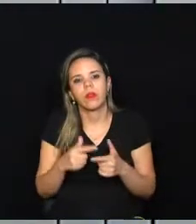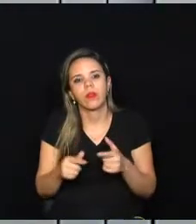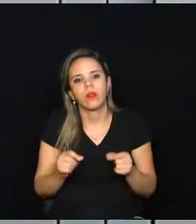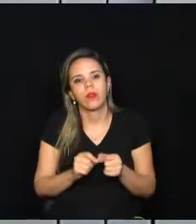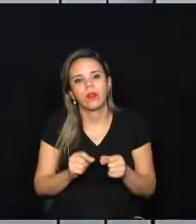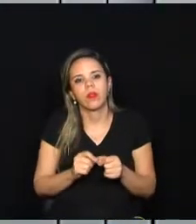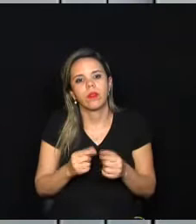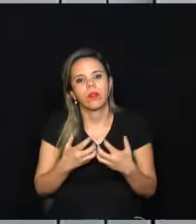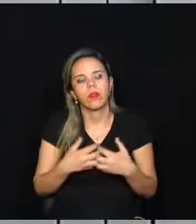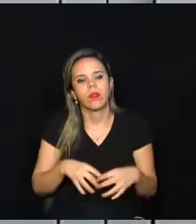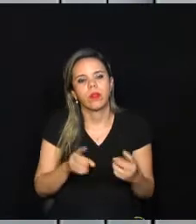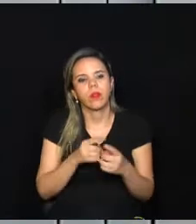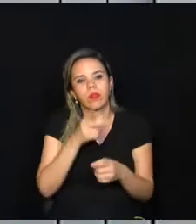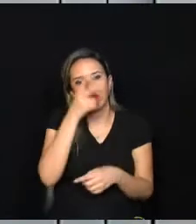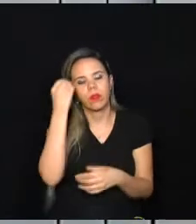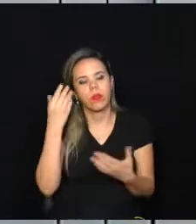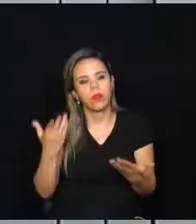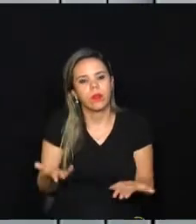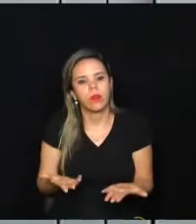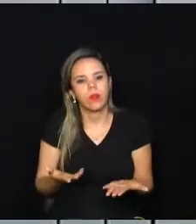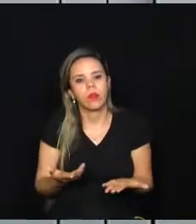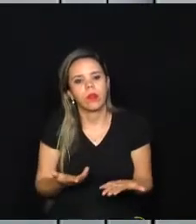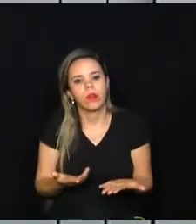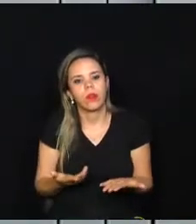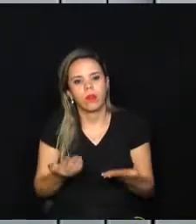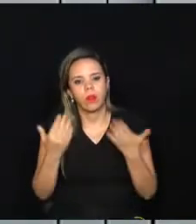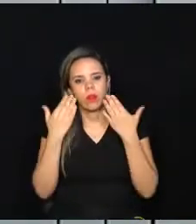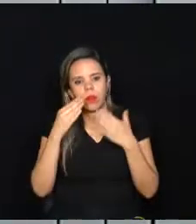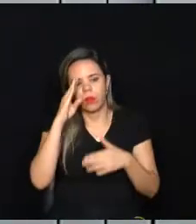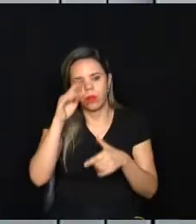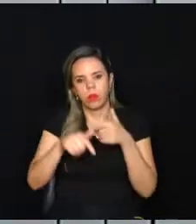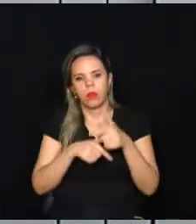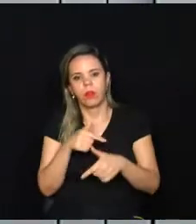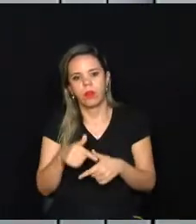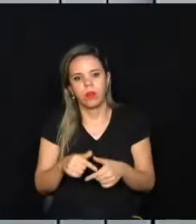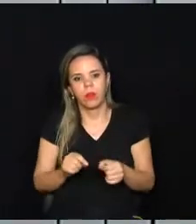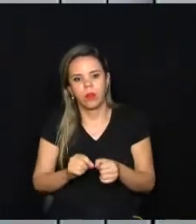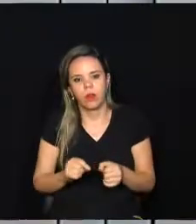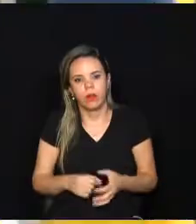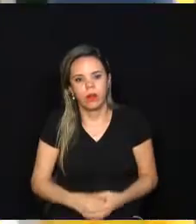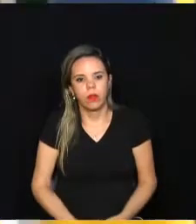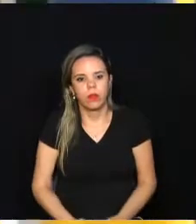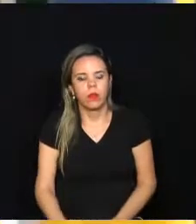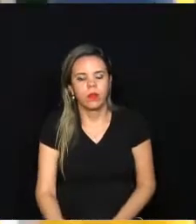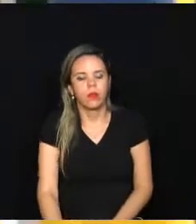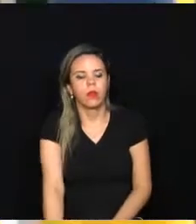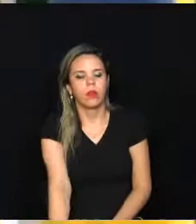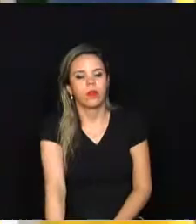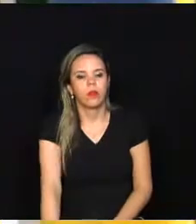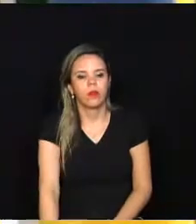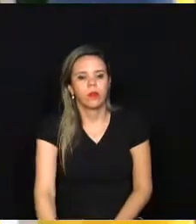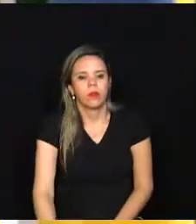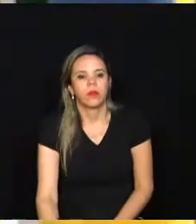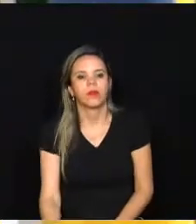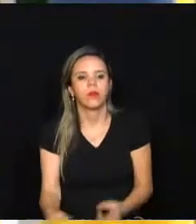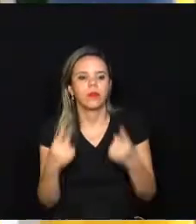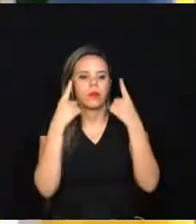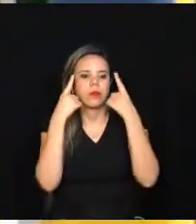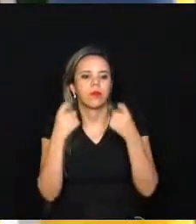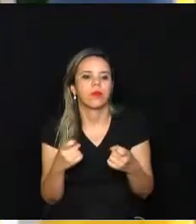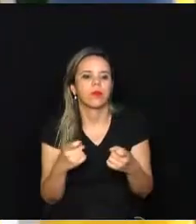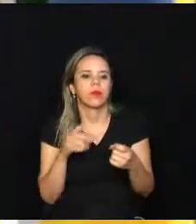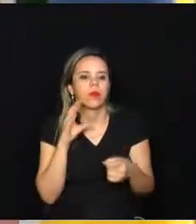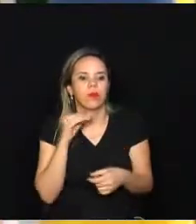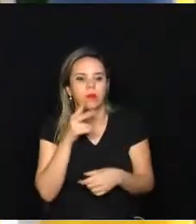do funcionalismo municipal como um dos destaques do trabalho que será realizado. Seja em termos da violência contra os